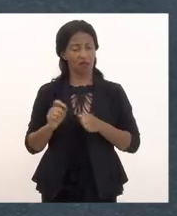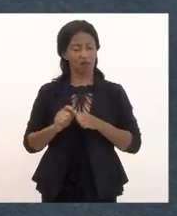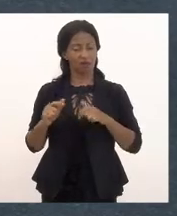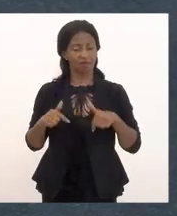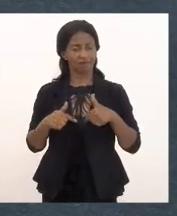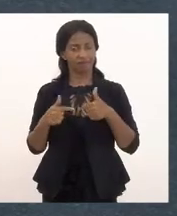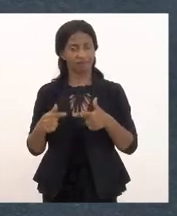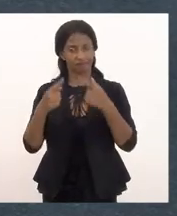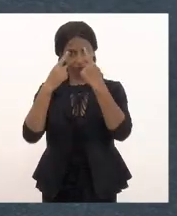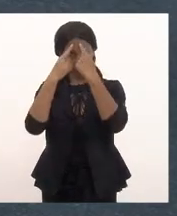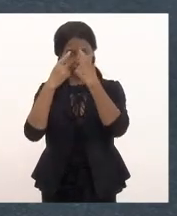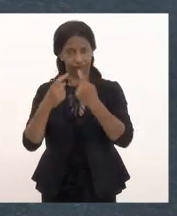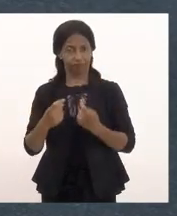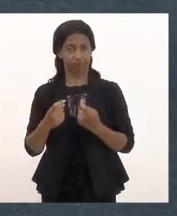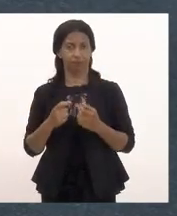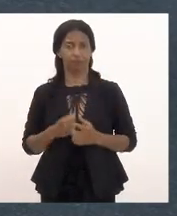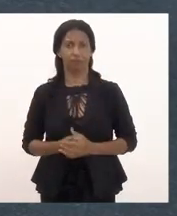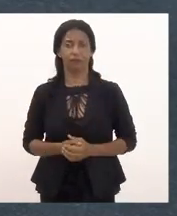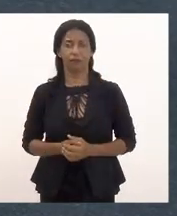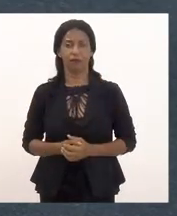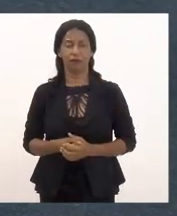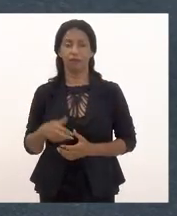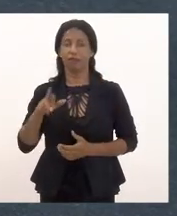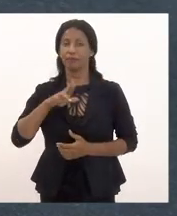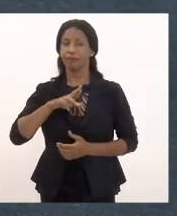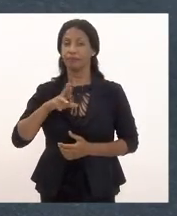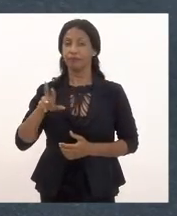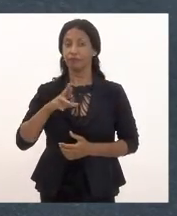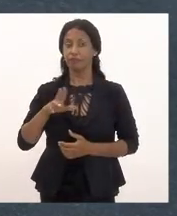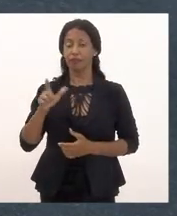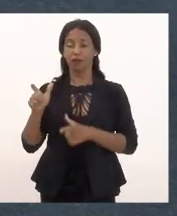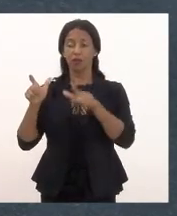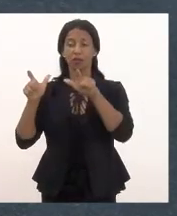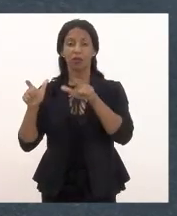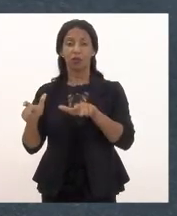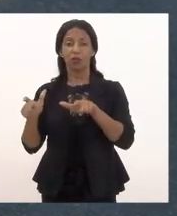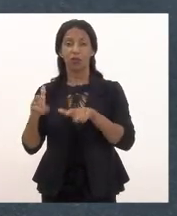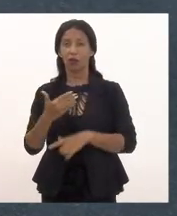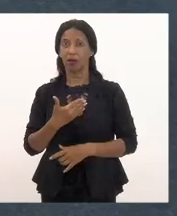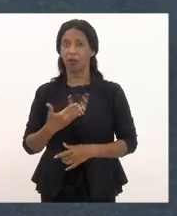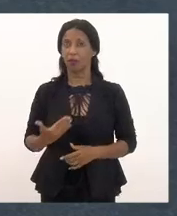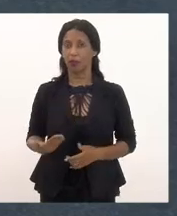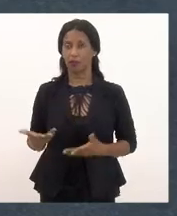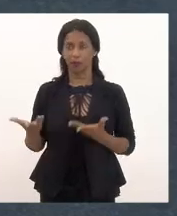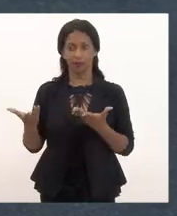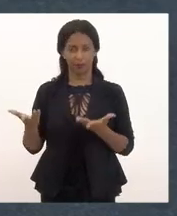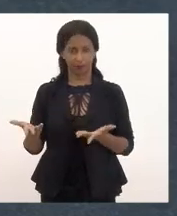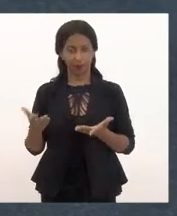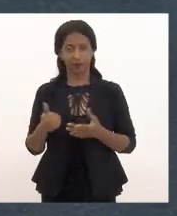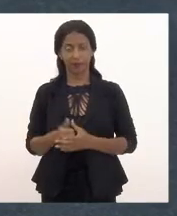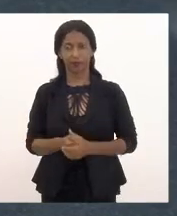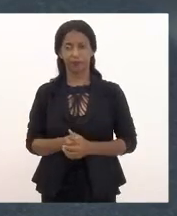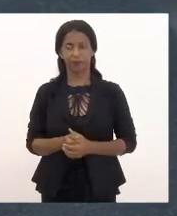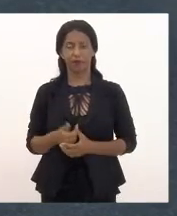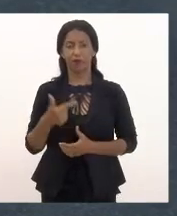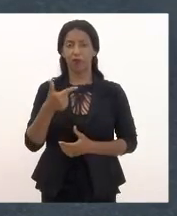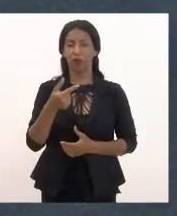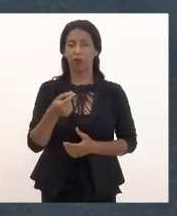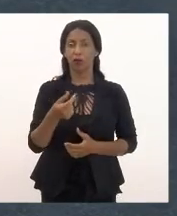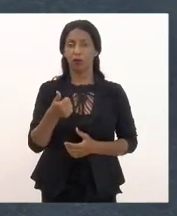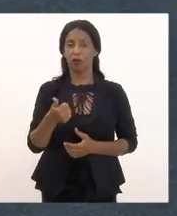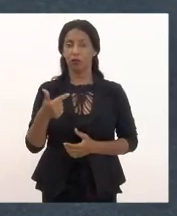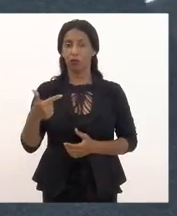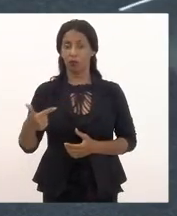praticam esses crimes. Não, presidente, em locais públicos. Em